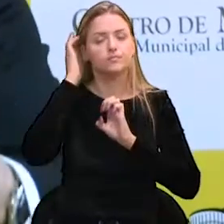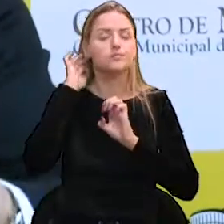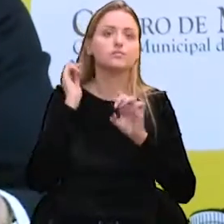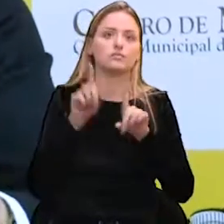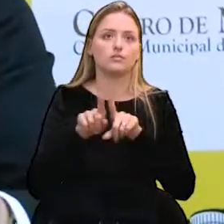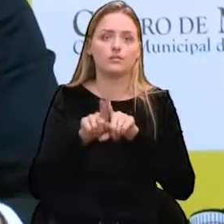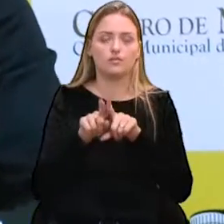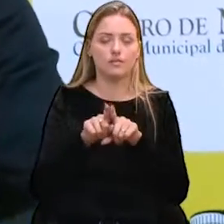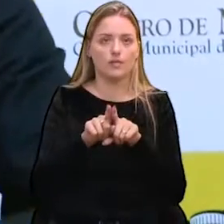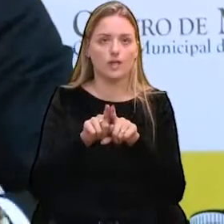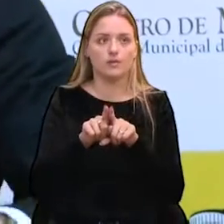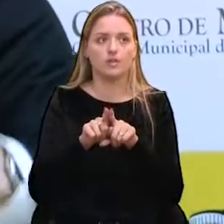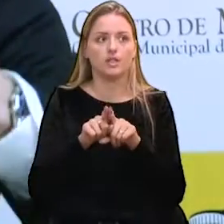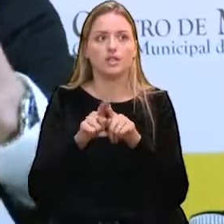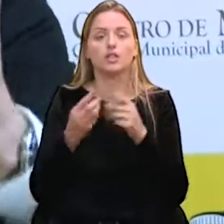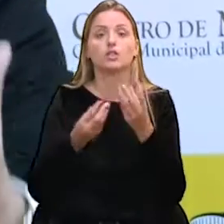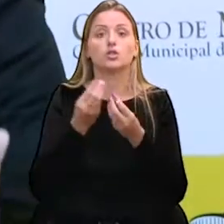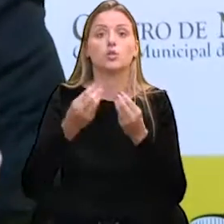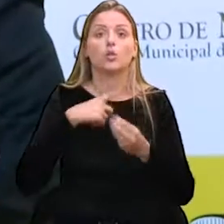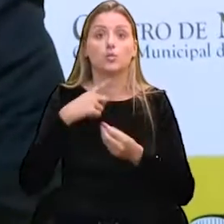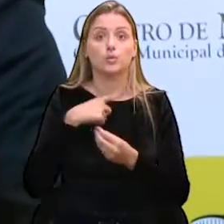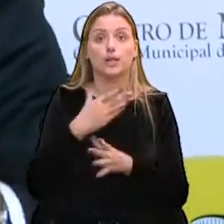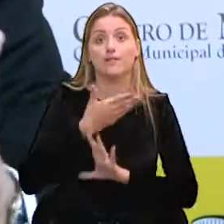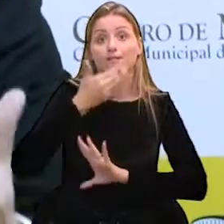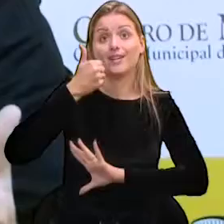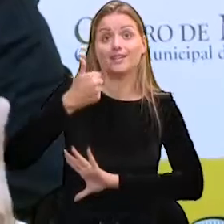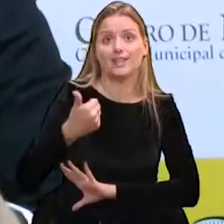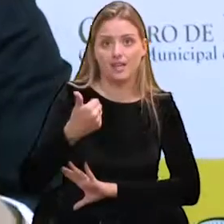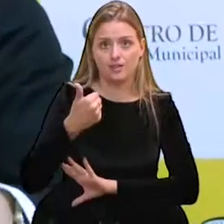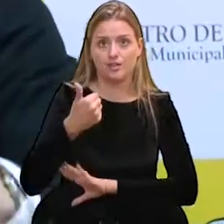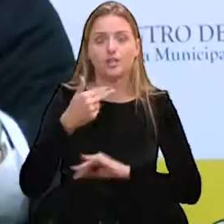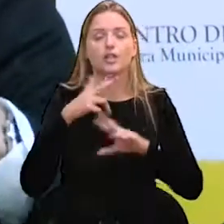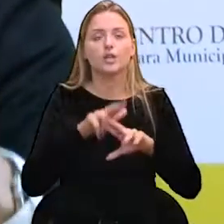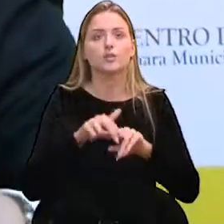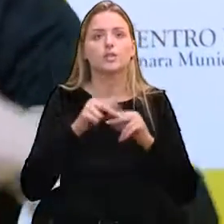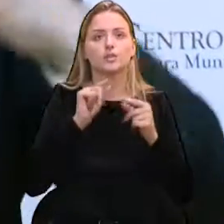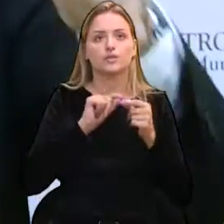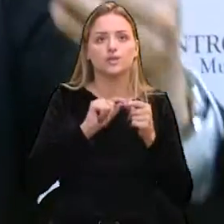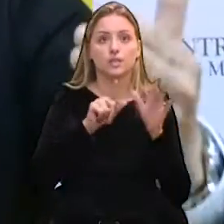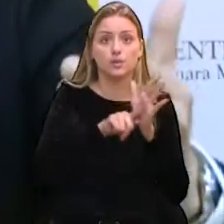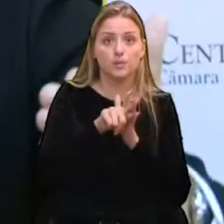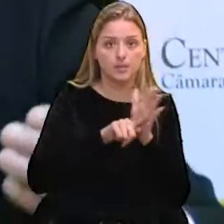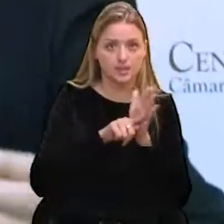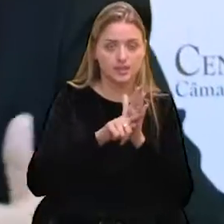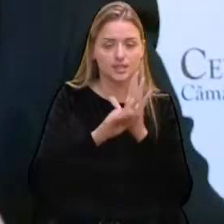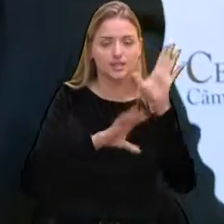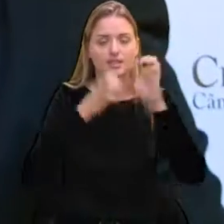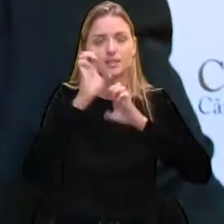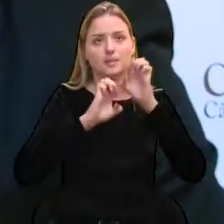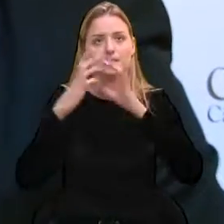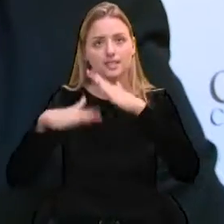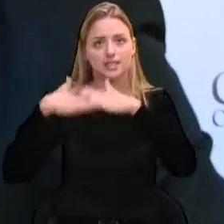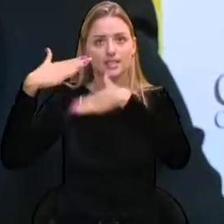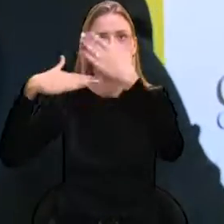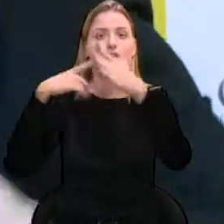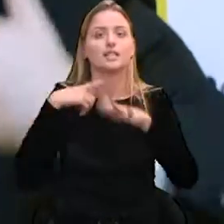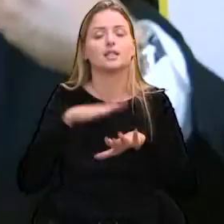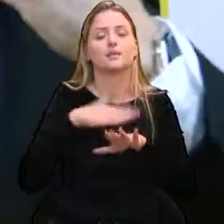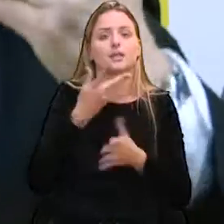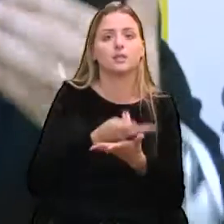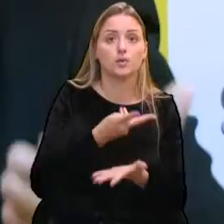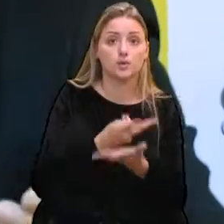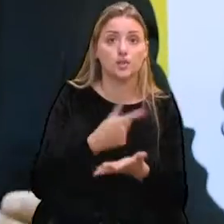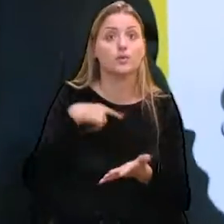uma possibilidade de nós termos ganhos com isso e justamente fazendo com que as empresas cresçam, tenham maior produtividade,